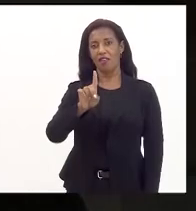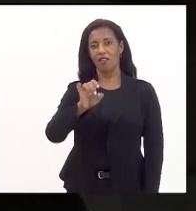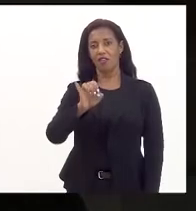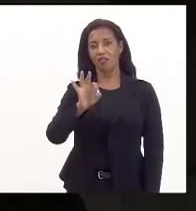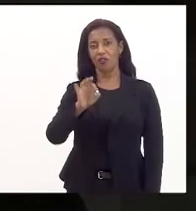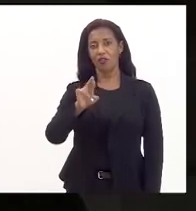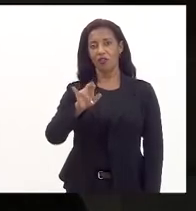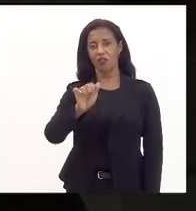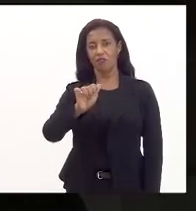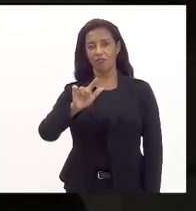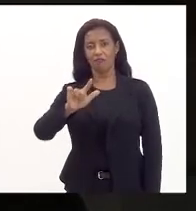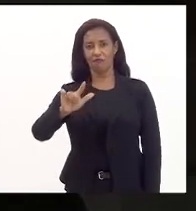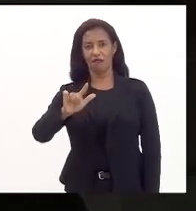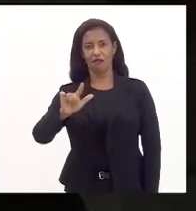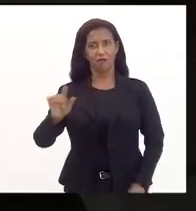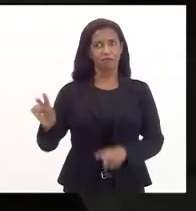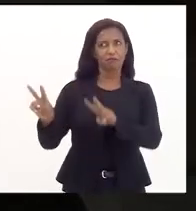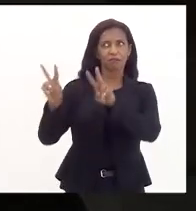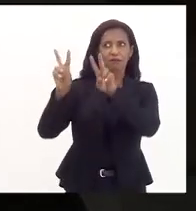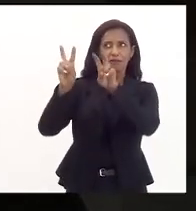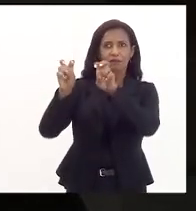com a seguinte manchete: